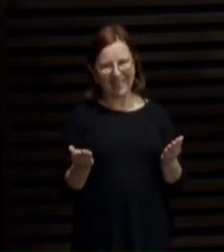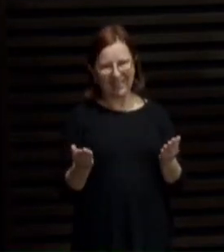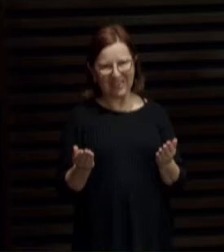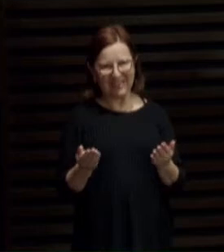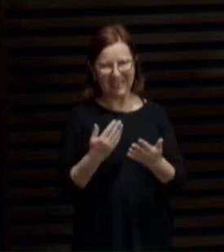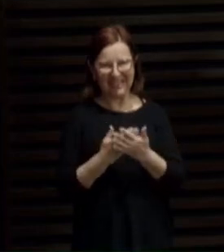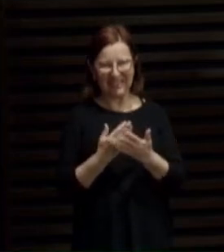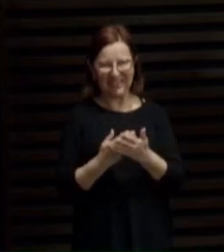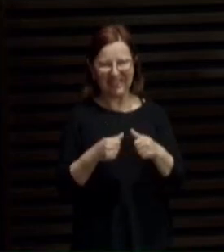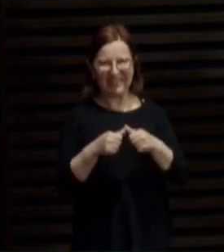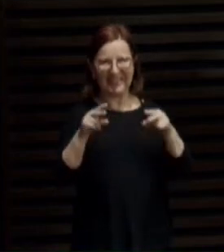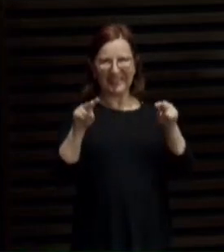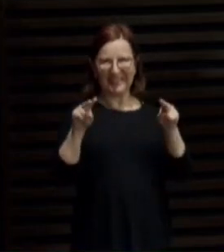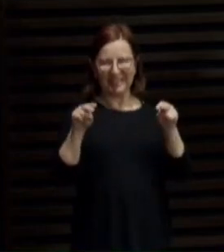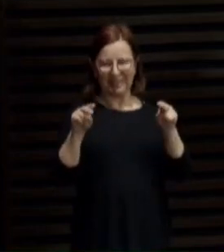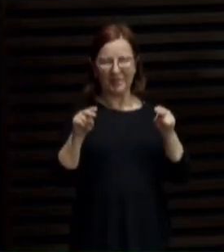trabalhar esse tema